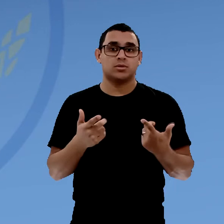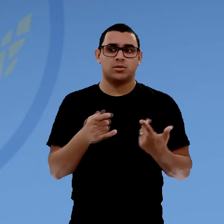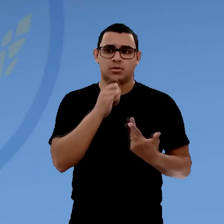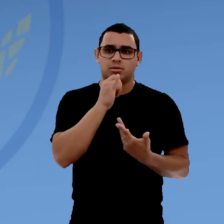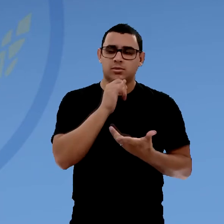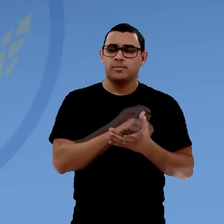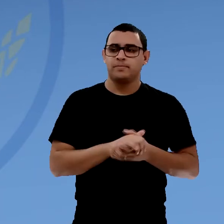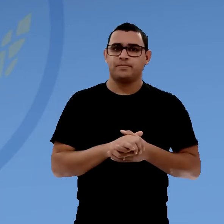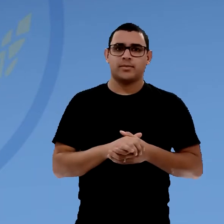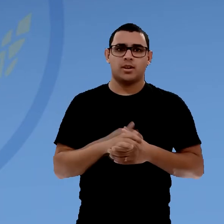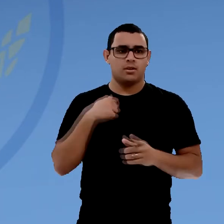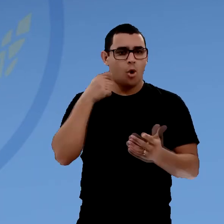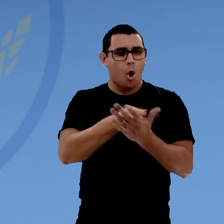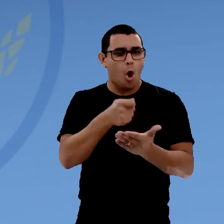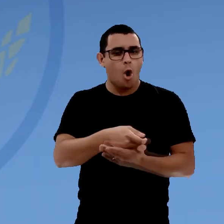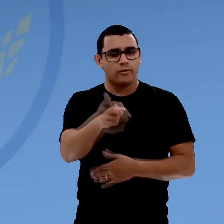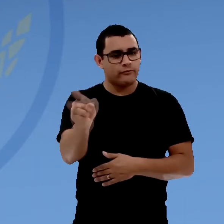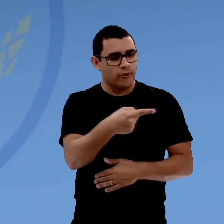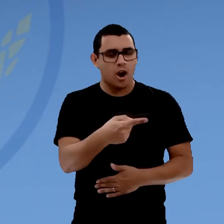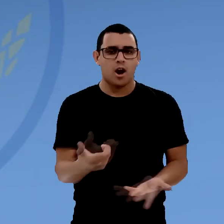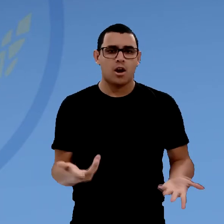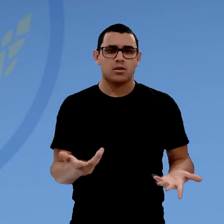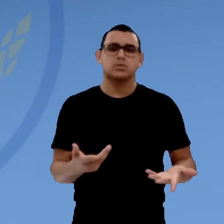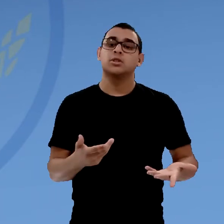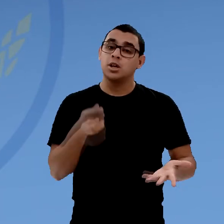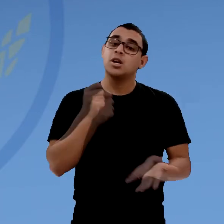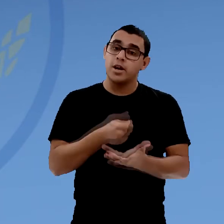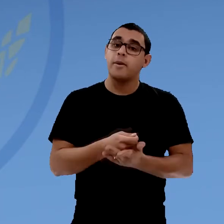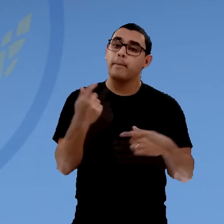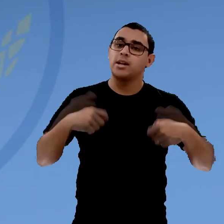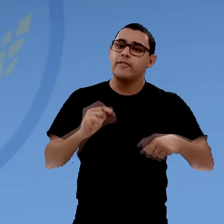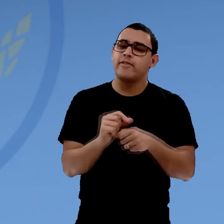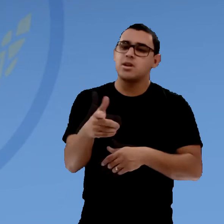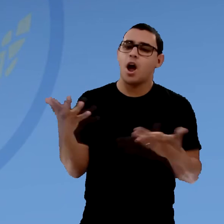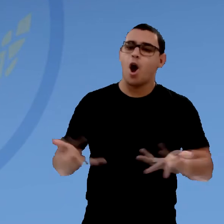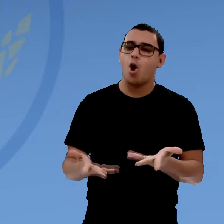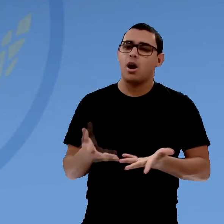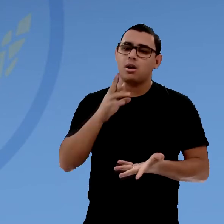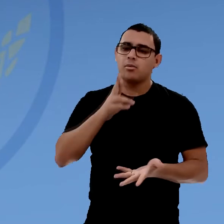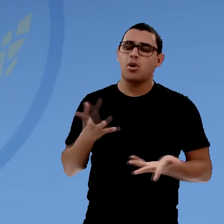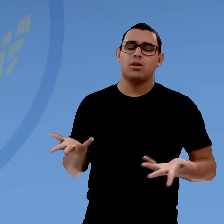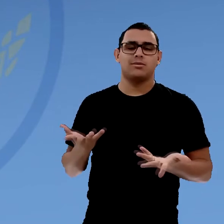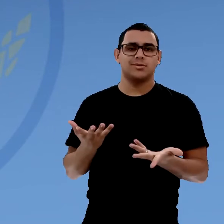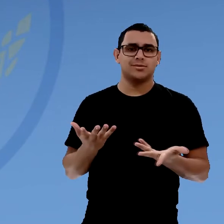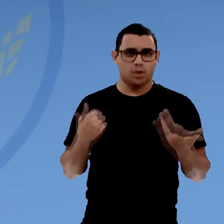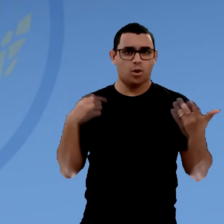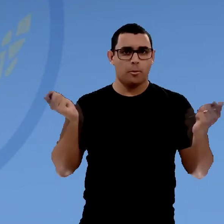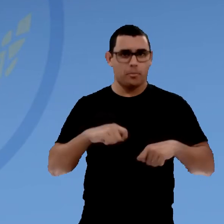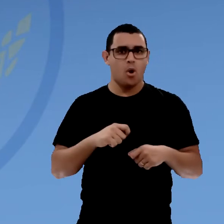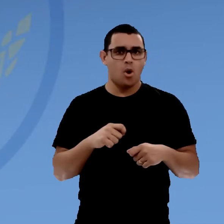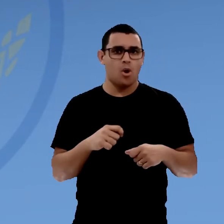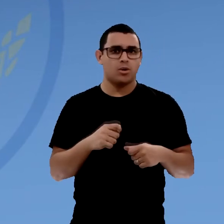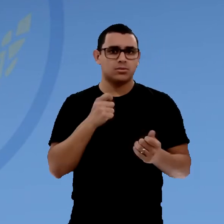Então, a coerção é o ato de obrigar pela força ou pela imposição que façam aquilo que se deseje. De